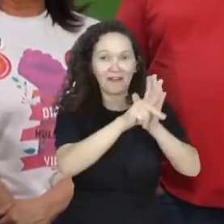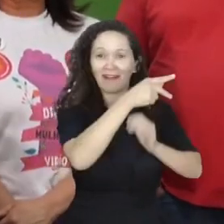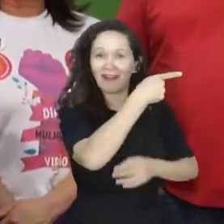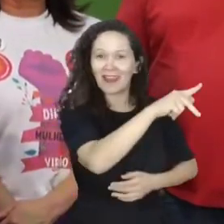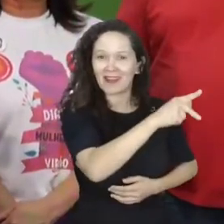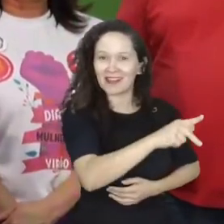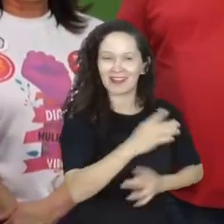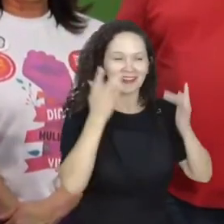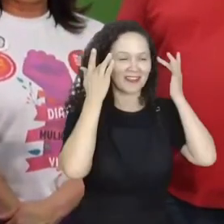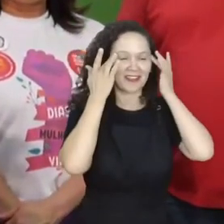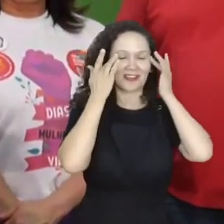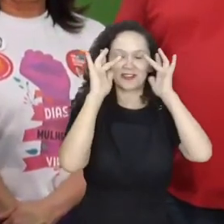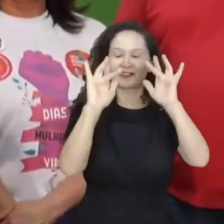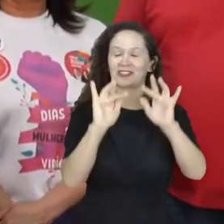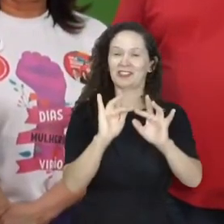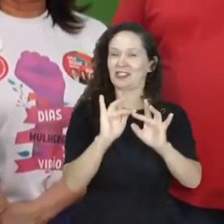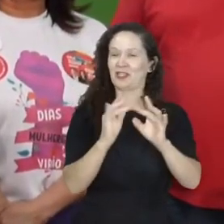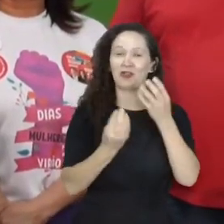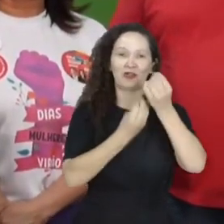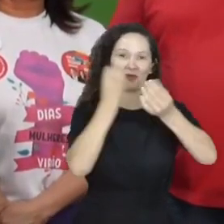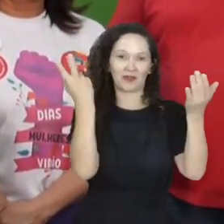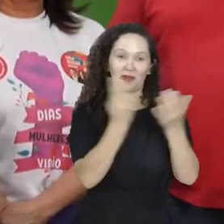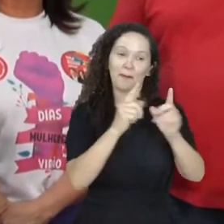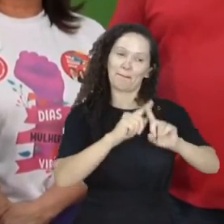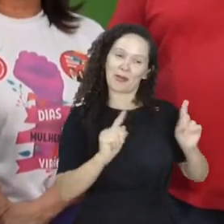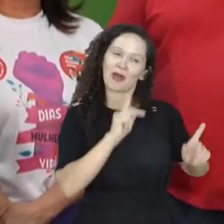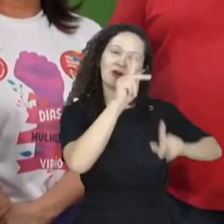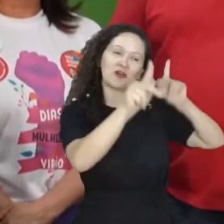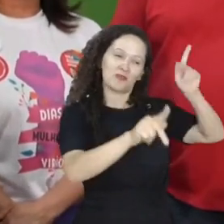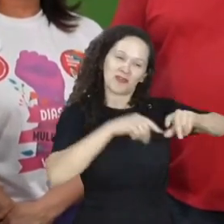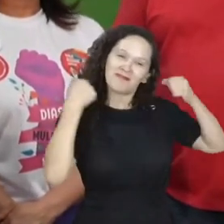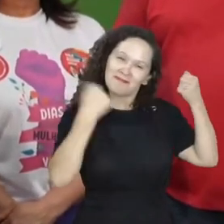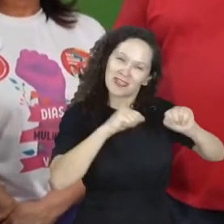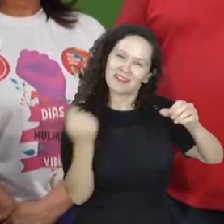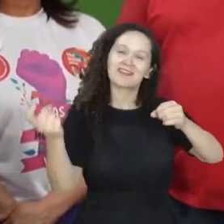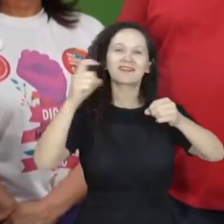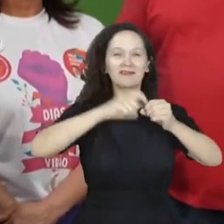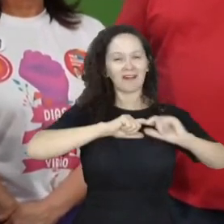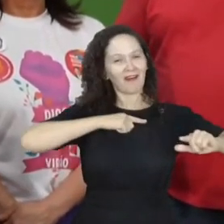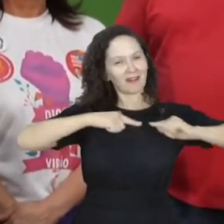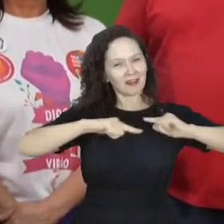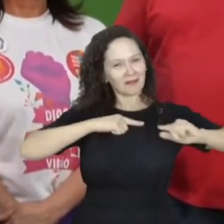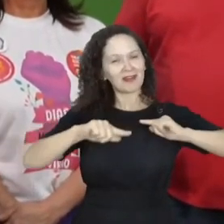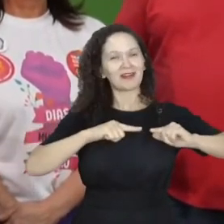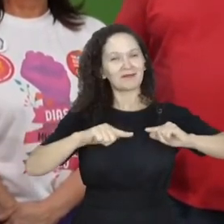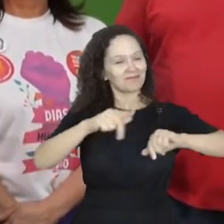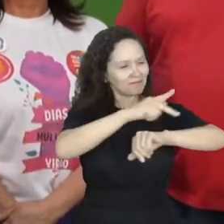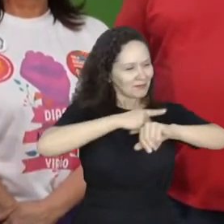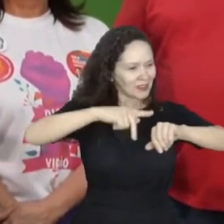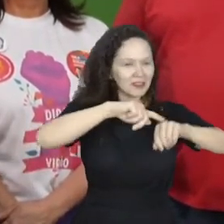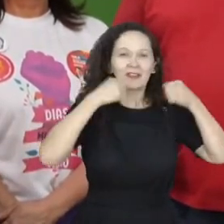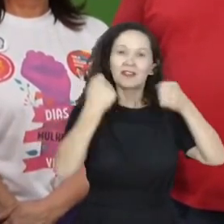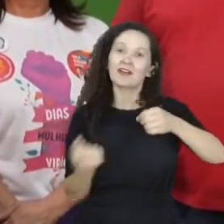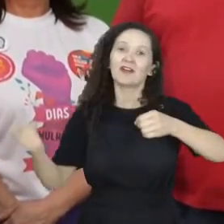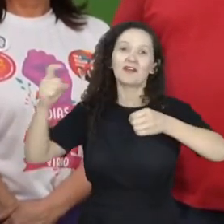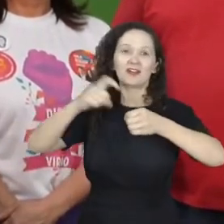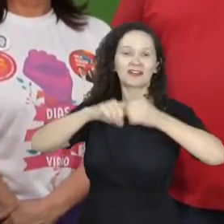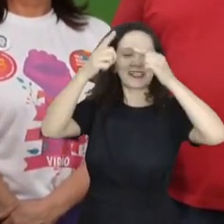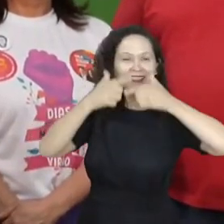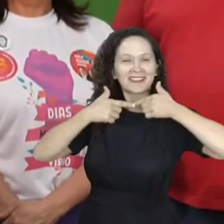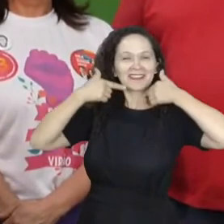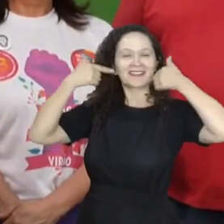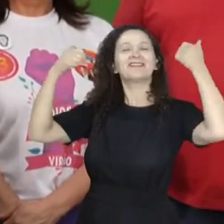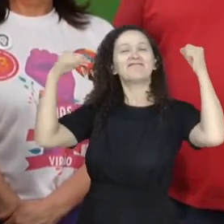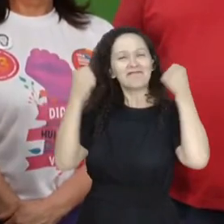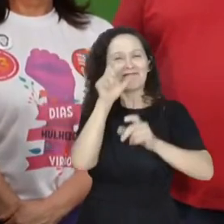sei que nós vamos ganhar porque o povo precisa que esse país volte a gerar emprego. Esse país precisa voltar a sorrir.